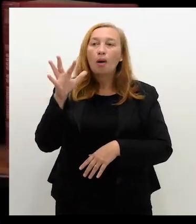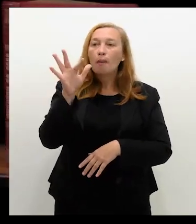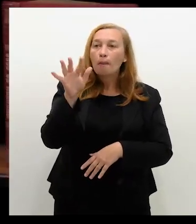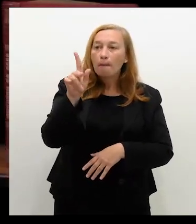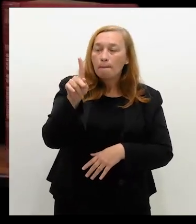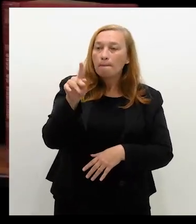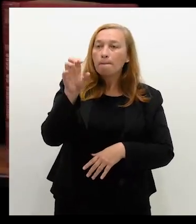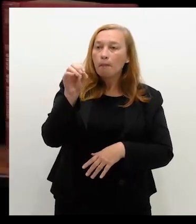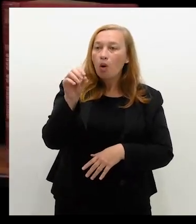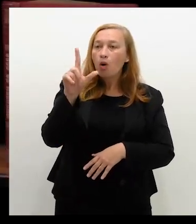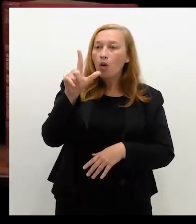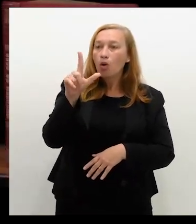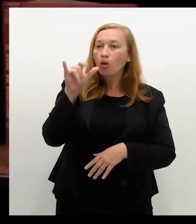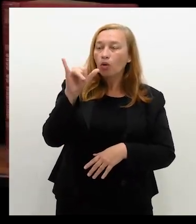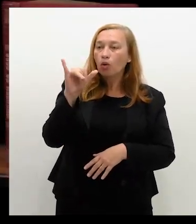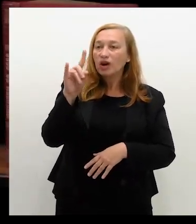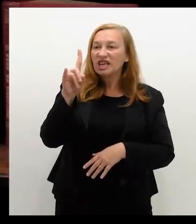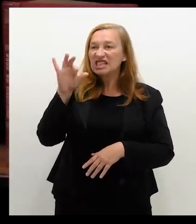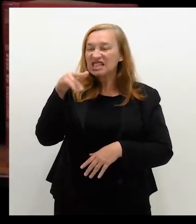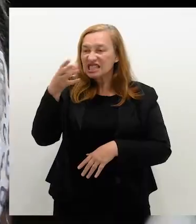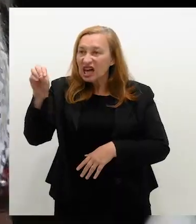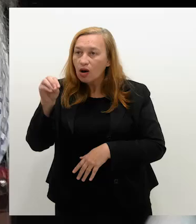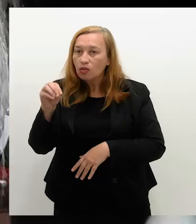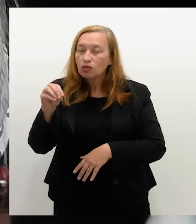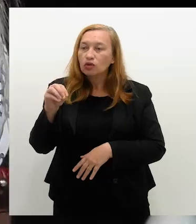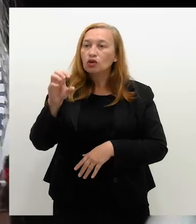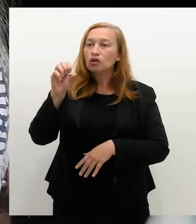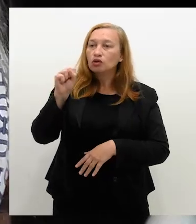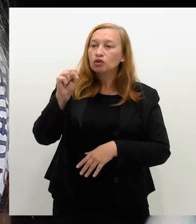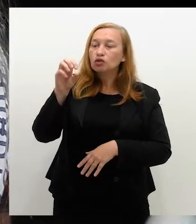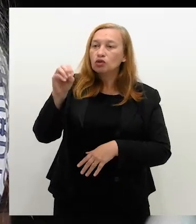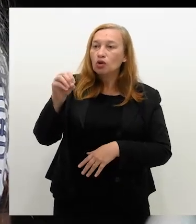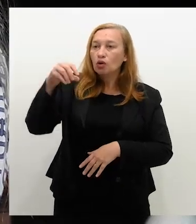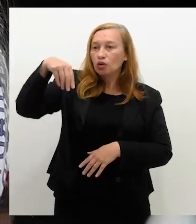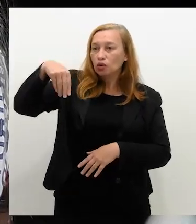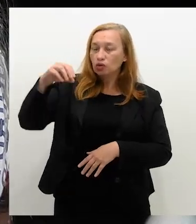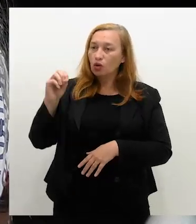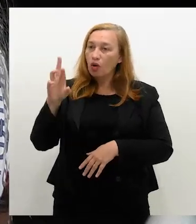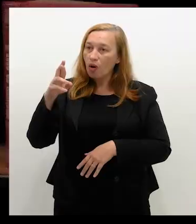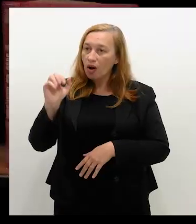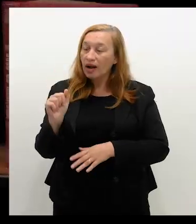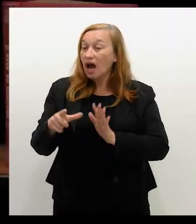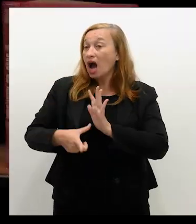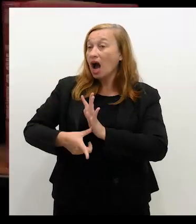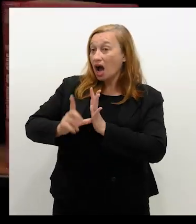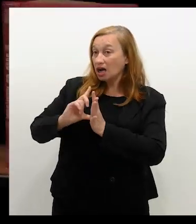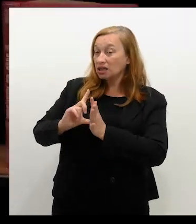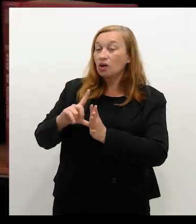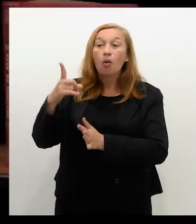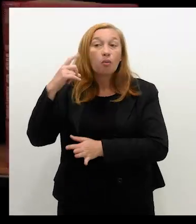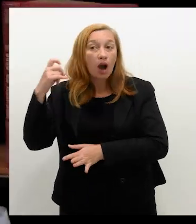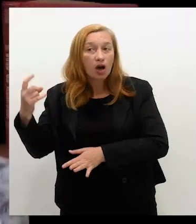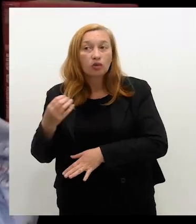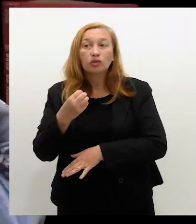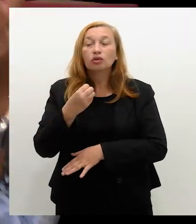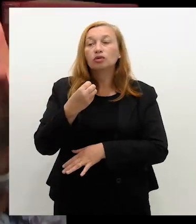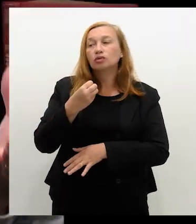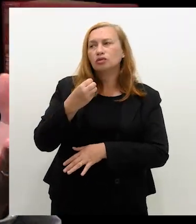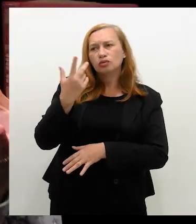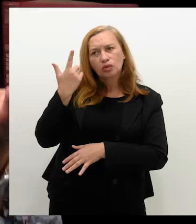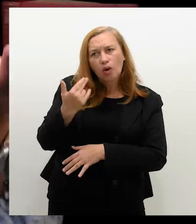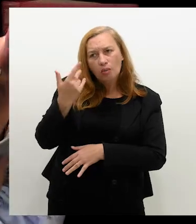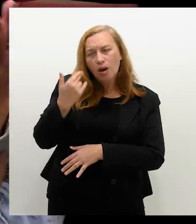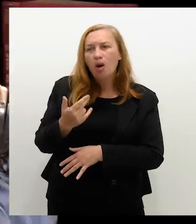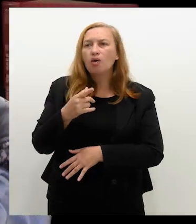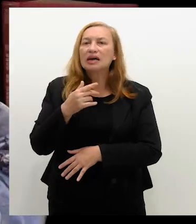E poluição sonora é crime ambiental também. Então, antes das 22 horas... Tem que ser um barulho tolerável. De repente, você,